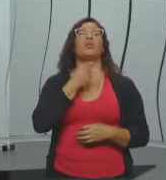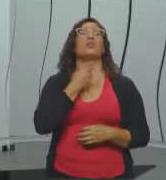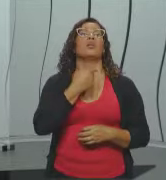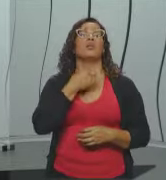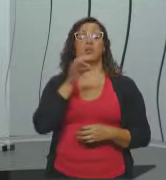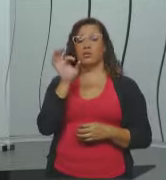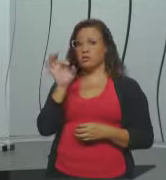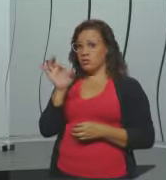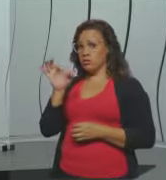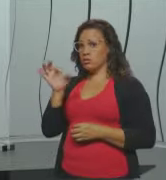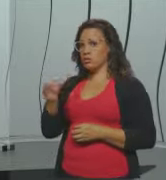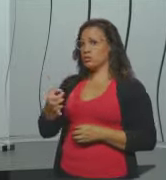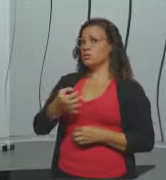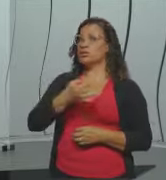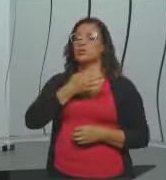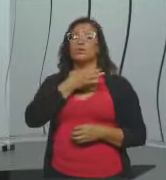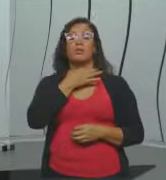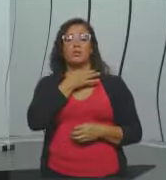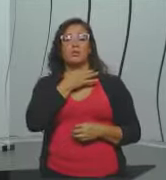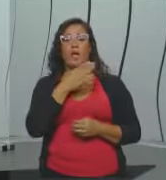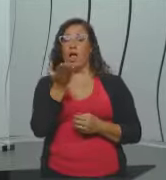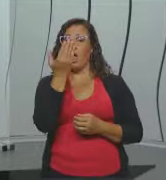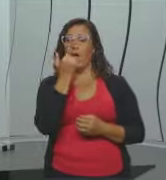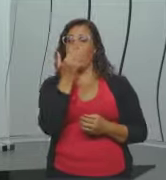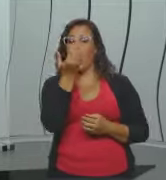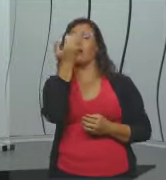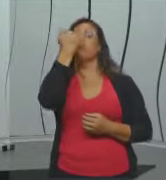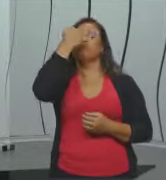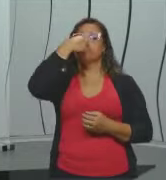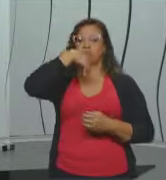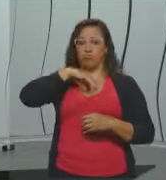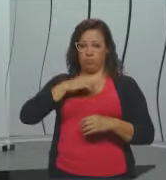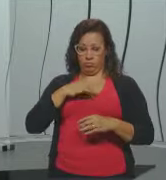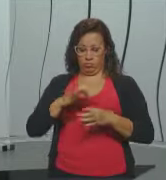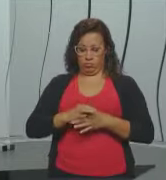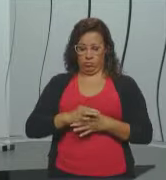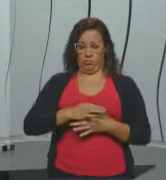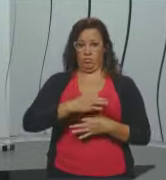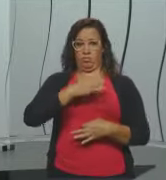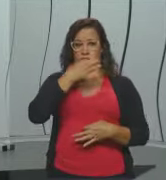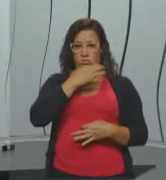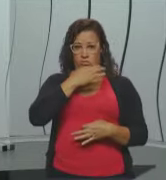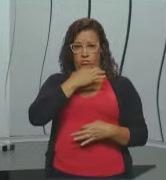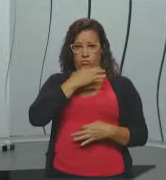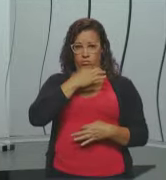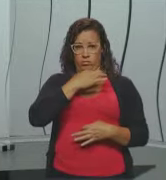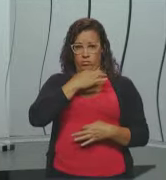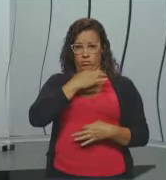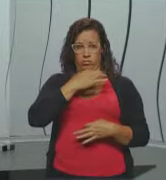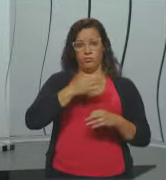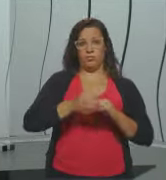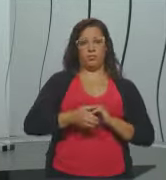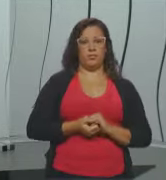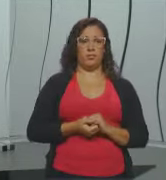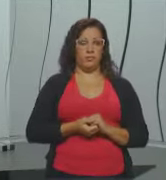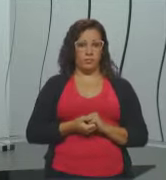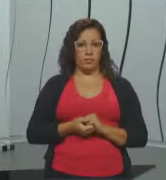garganta e rapidamente ela já se conecta ao esôfago, por onde o alimento deve descer.